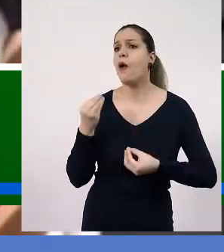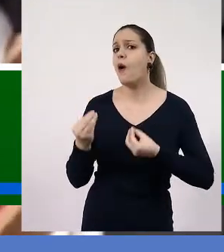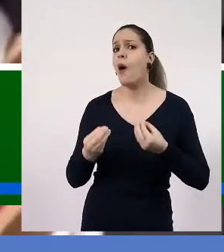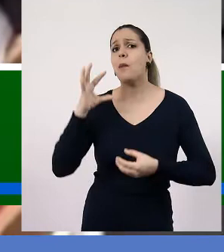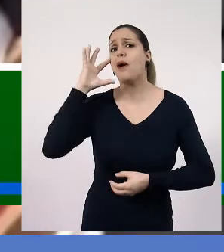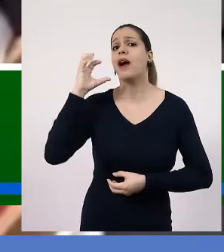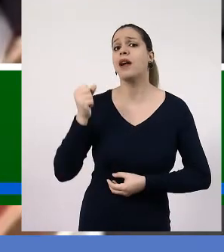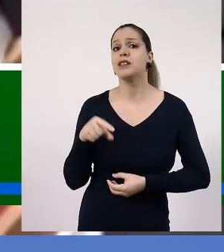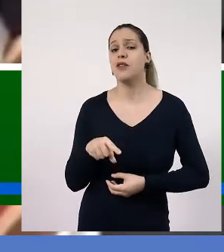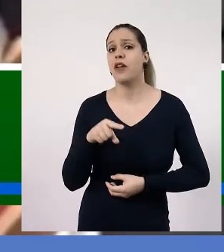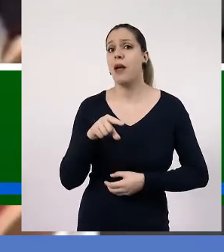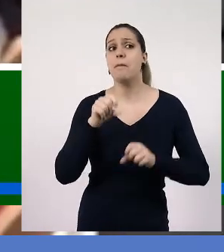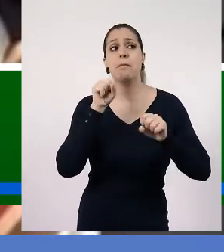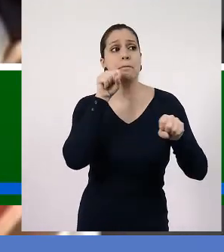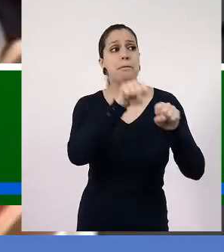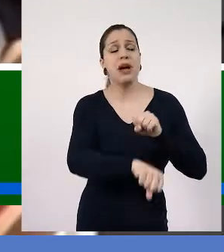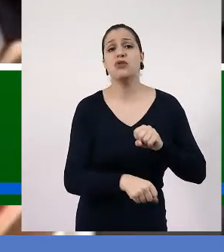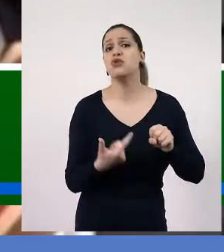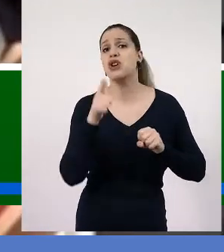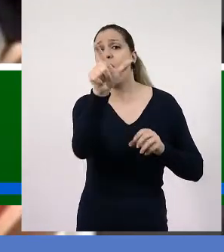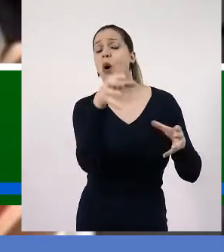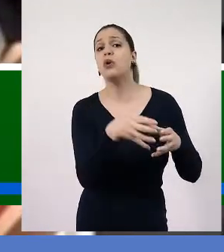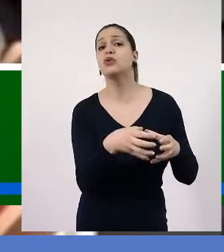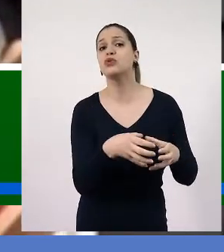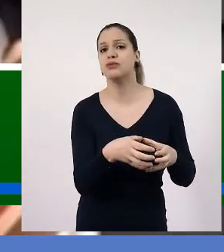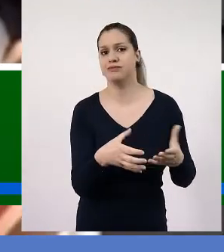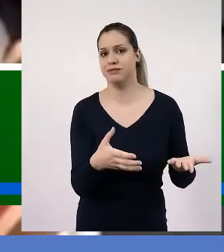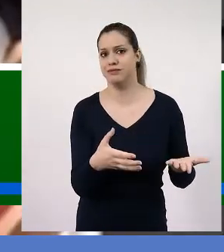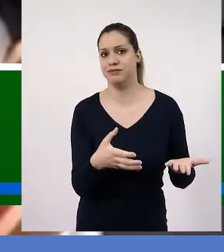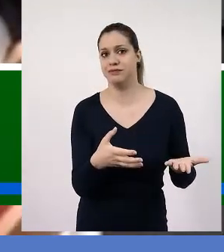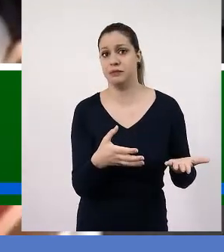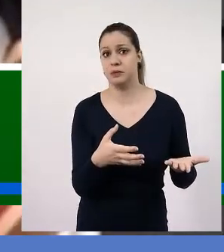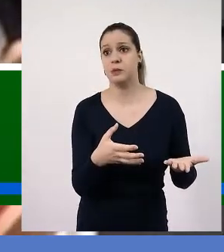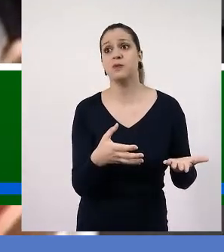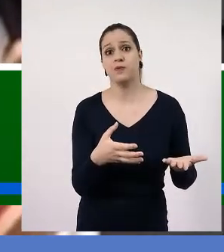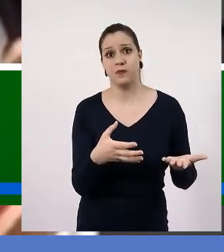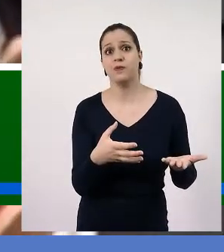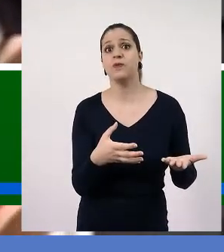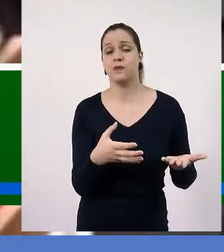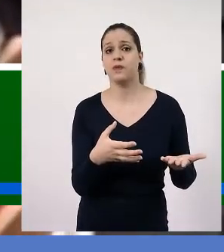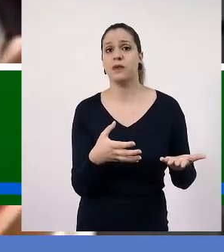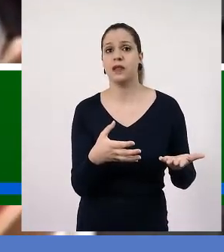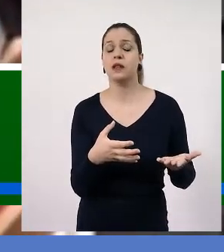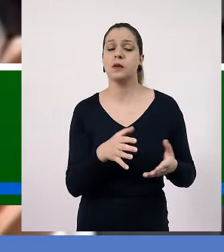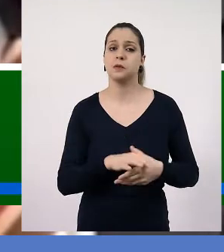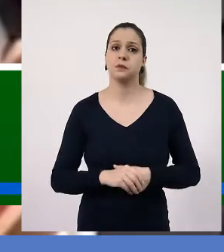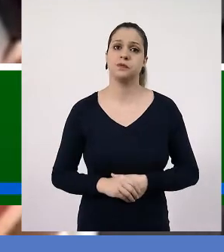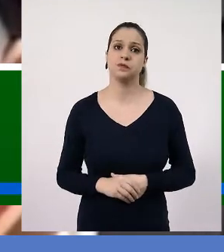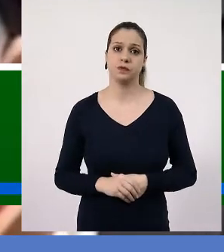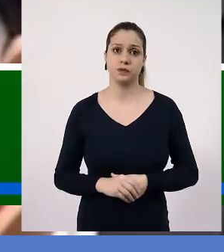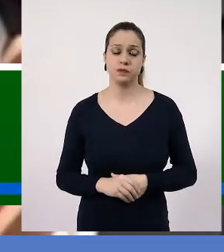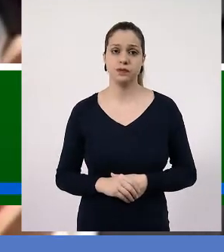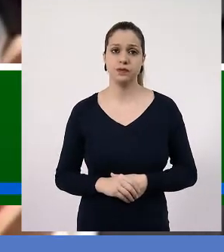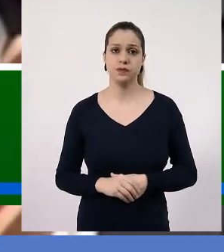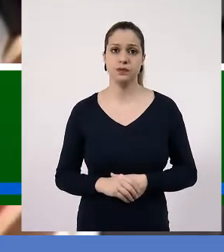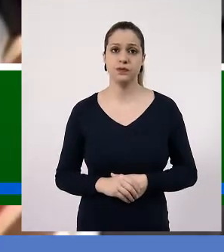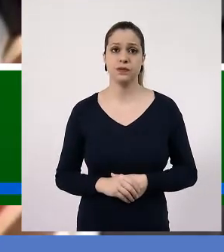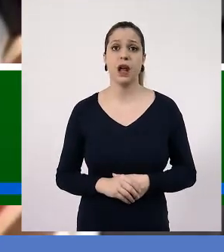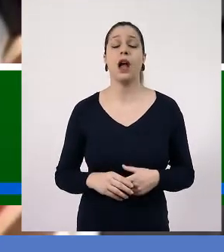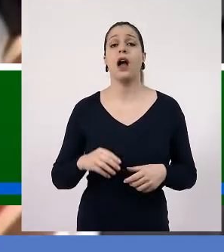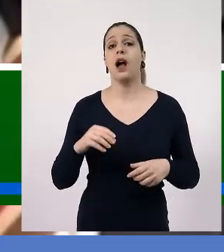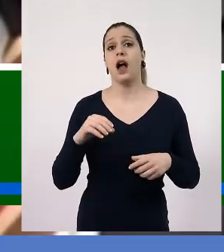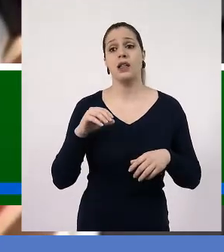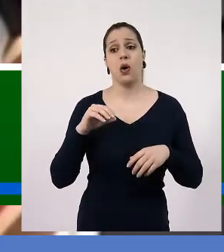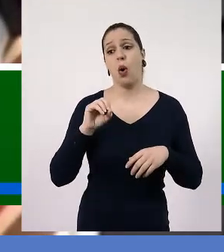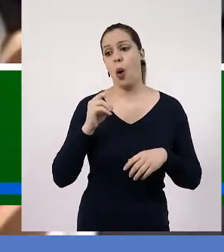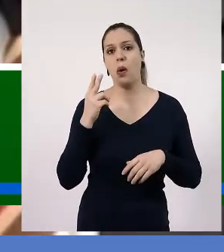do que você pode prejudicar outras categorias. Alguns projetos foram apresentados aqui e que